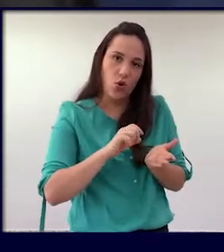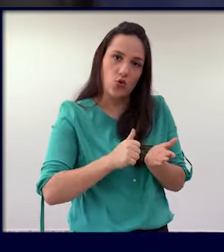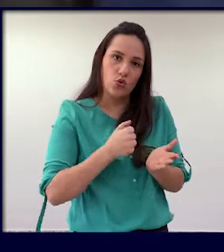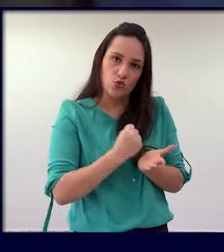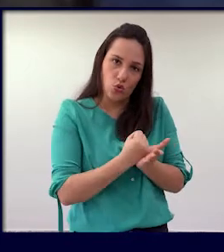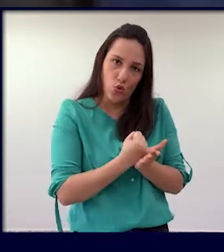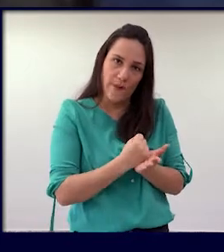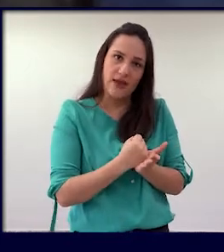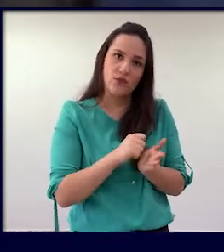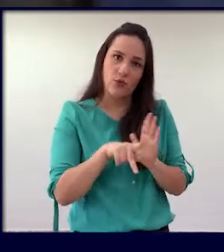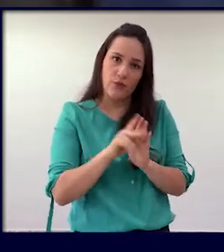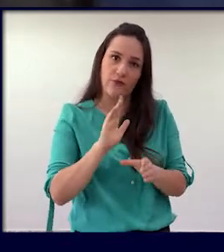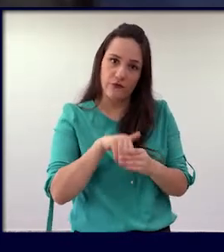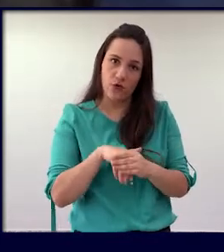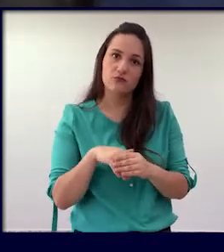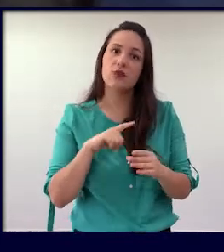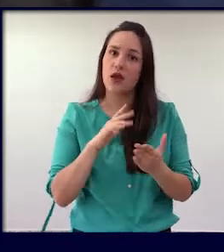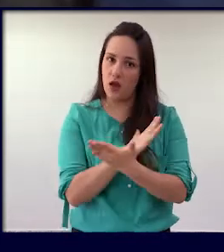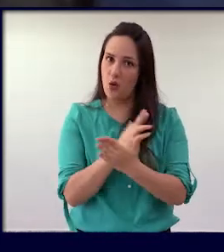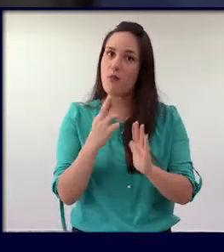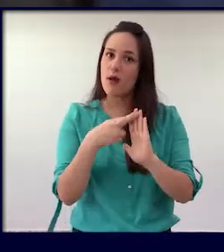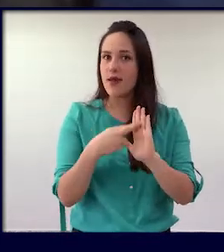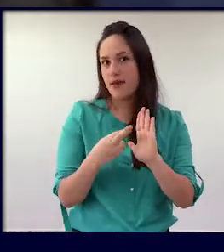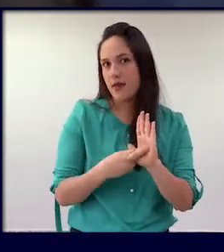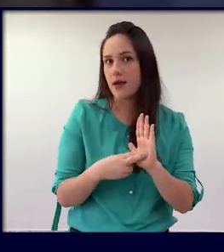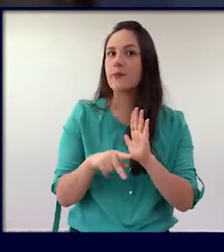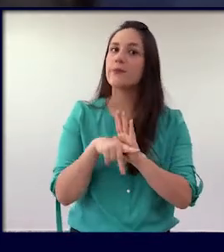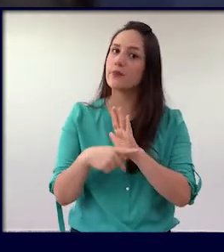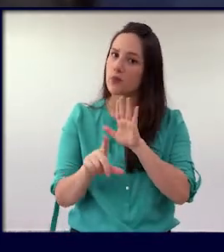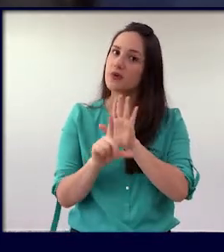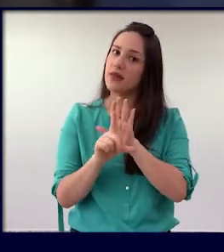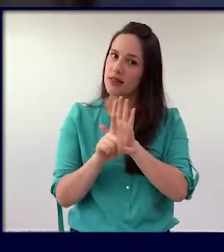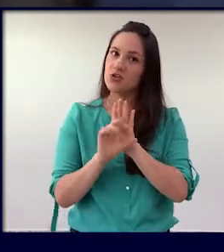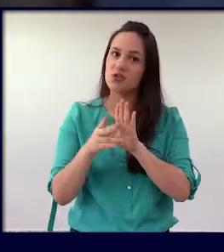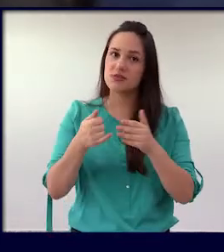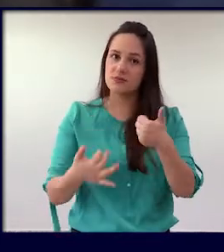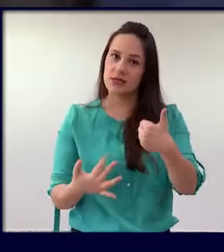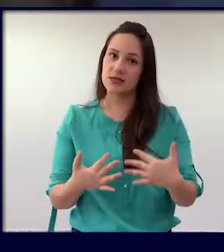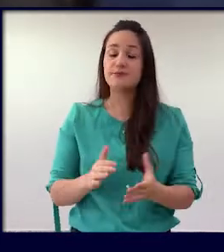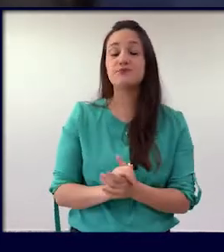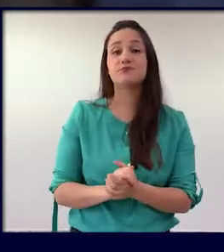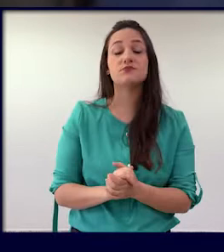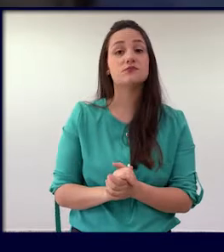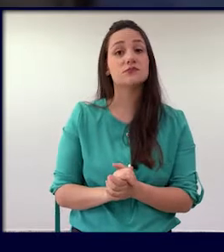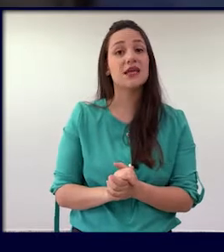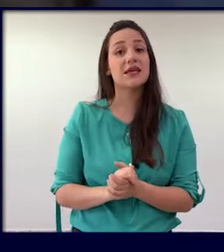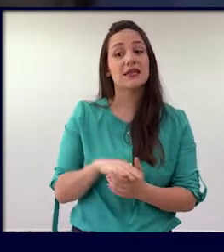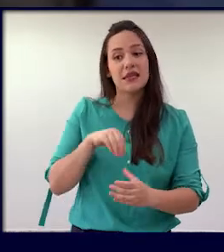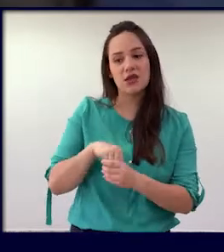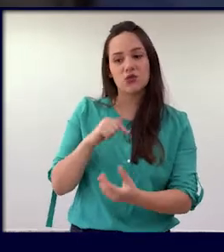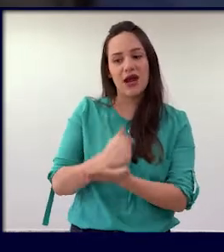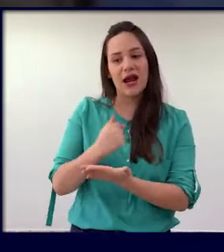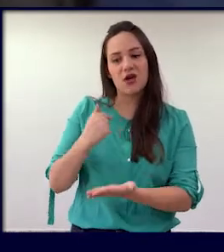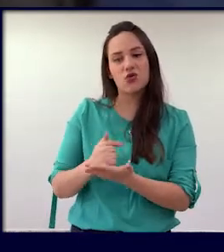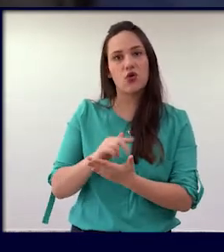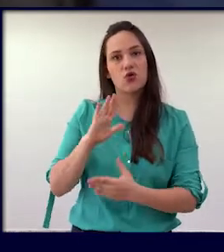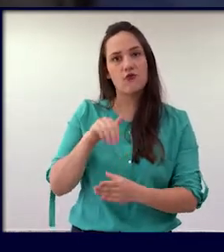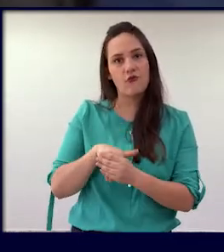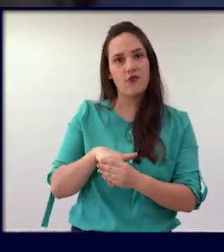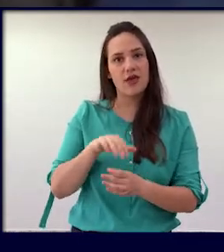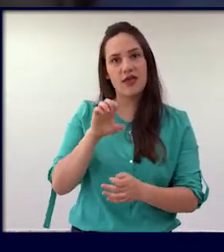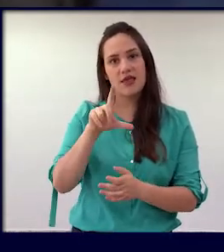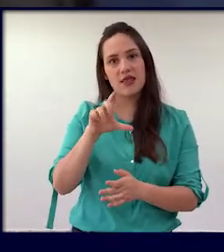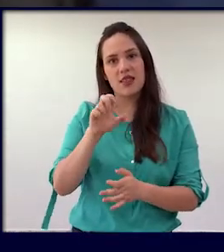se baseiam na observância de alguns critérios, né, previstos na legislação. E os cartórios eleitorais,